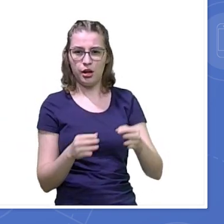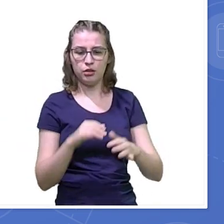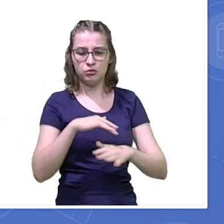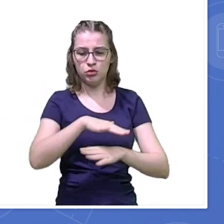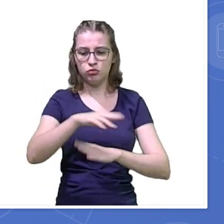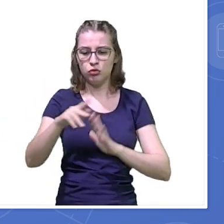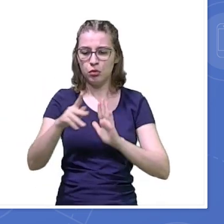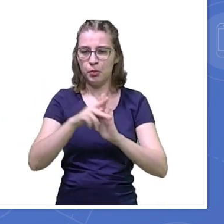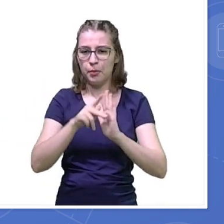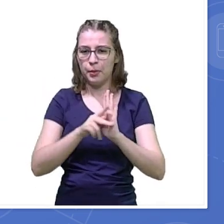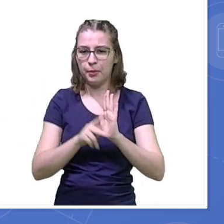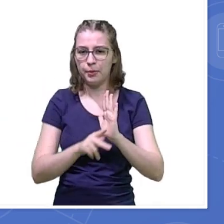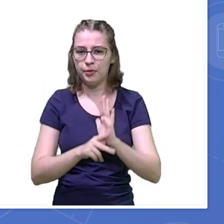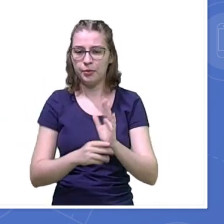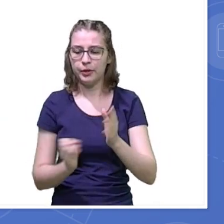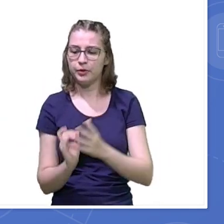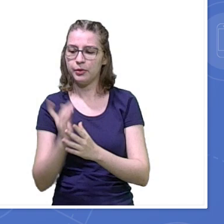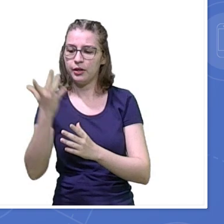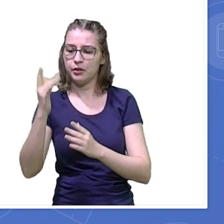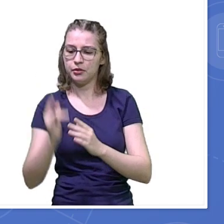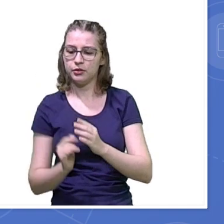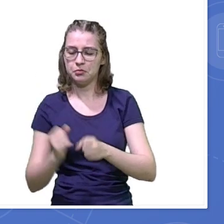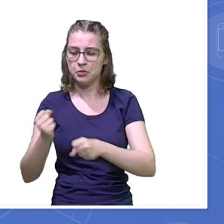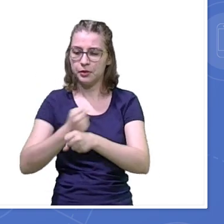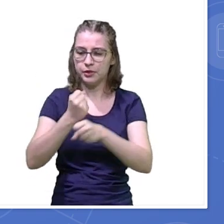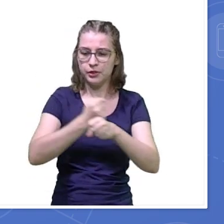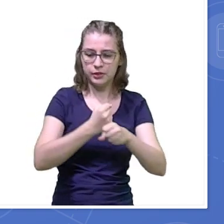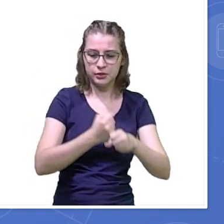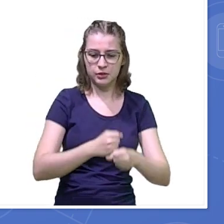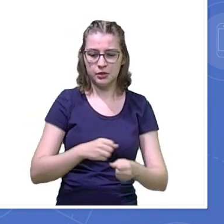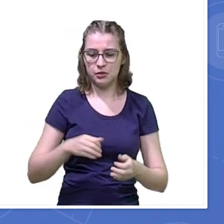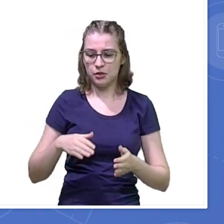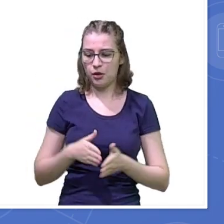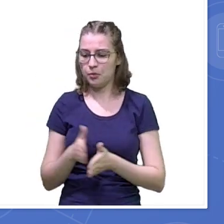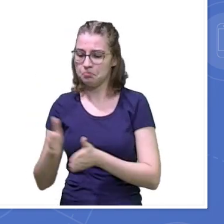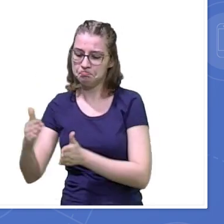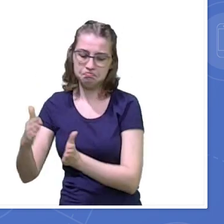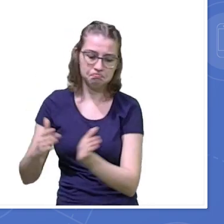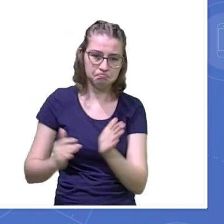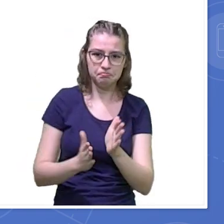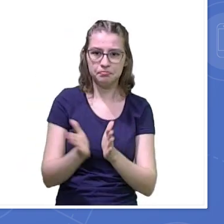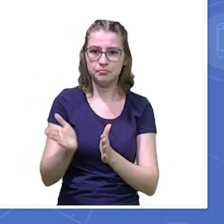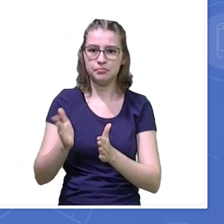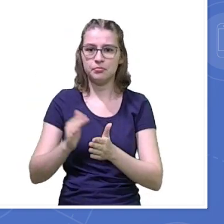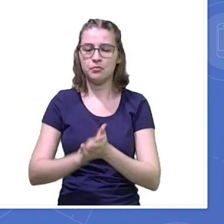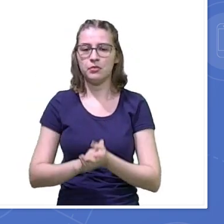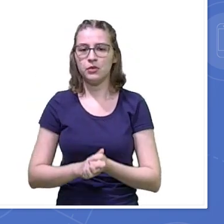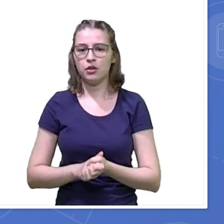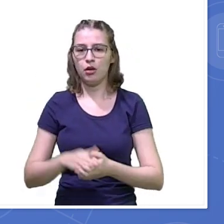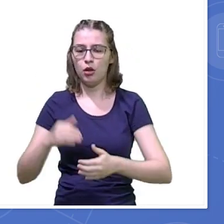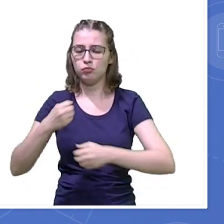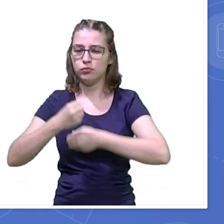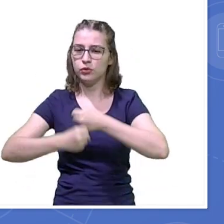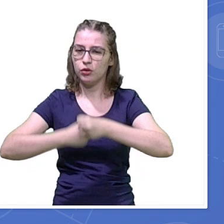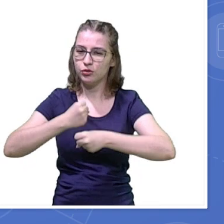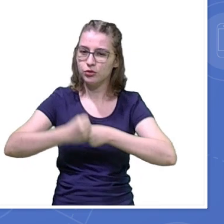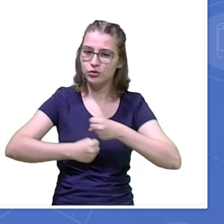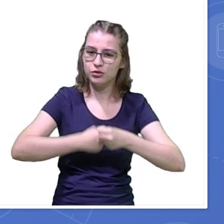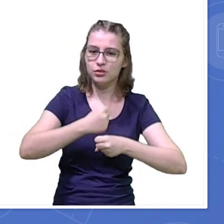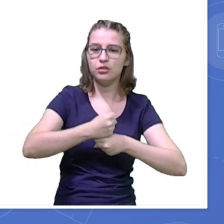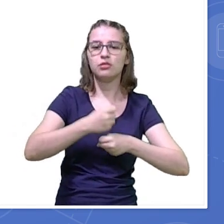ali, né, de construção, para a circulação daquela área ali. Com o passar dos anos, foi